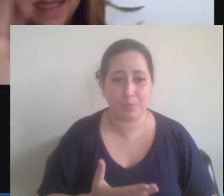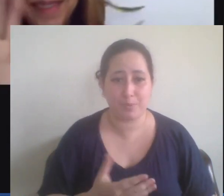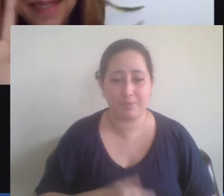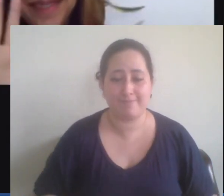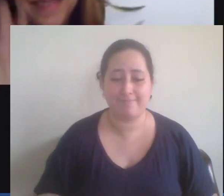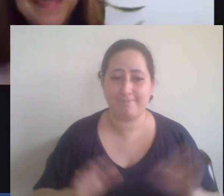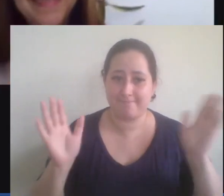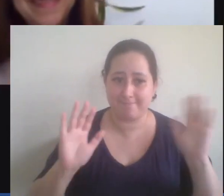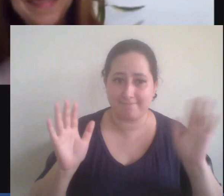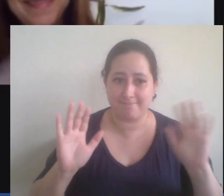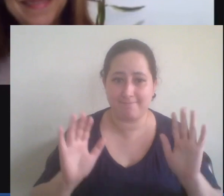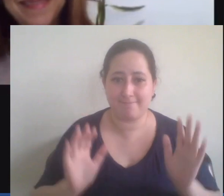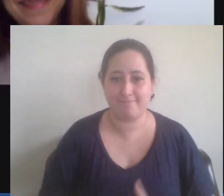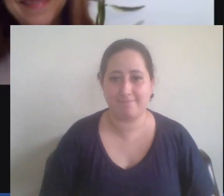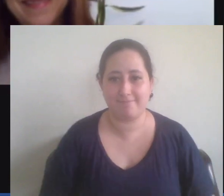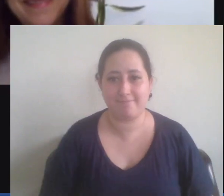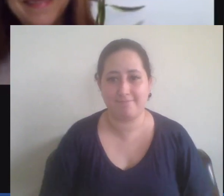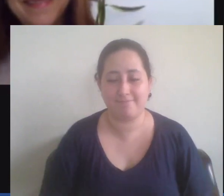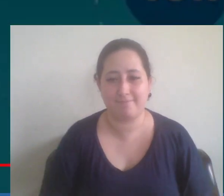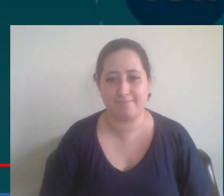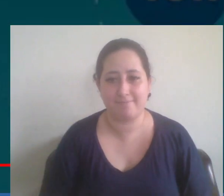aí